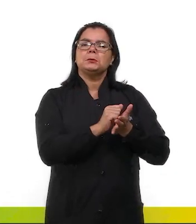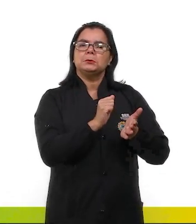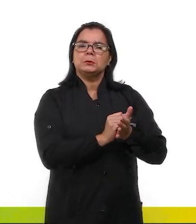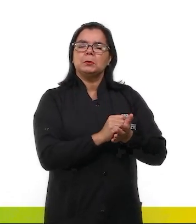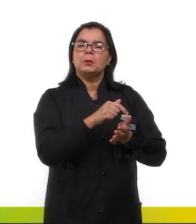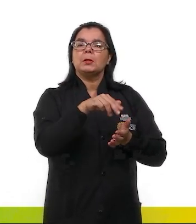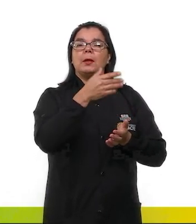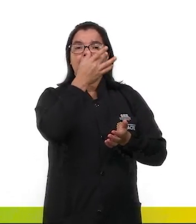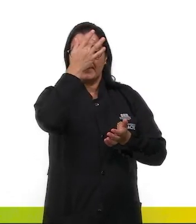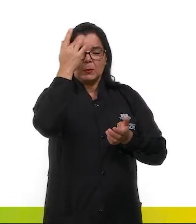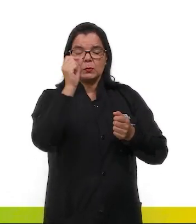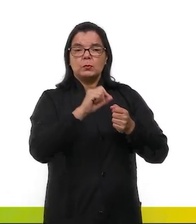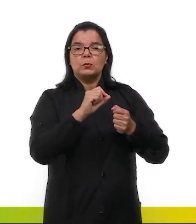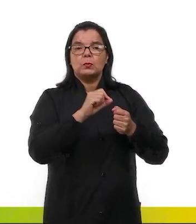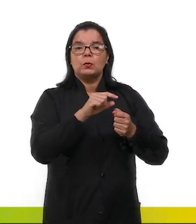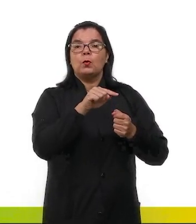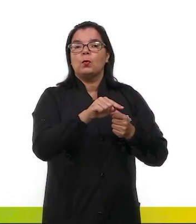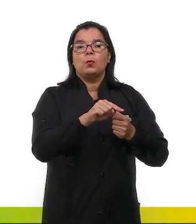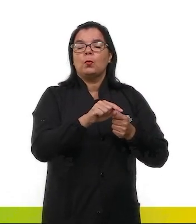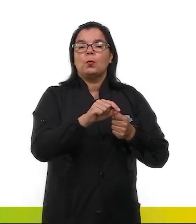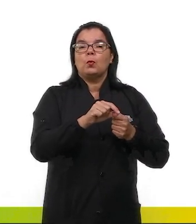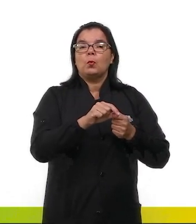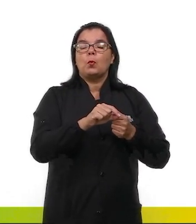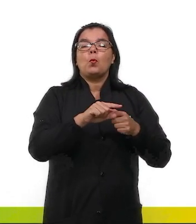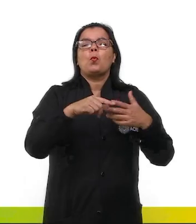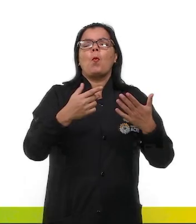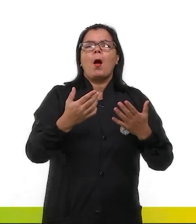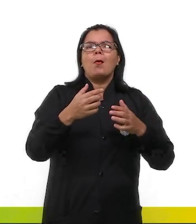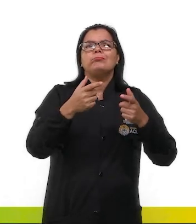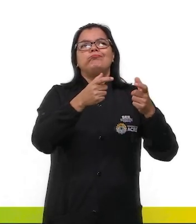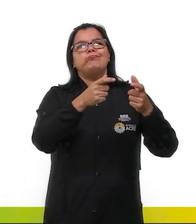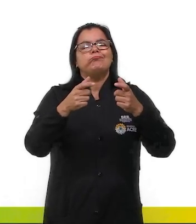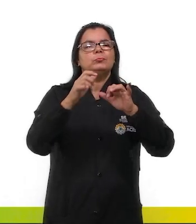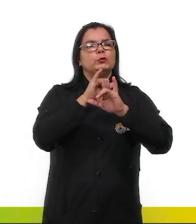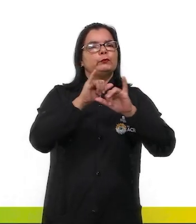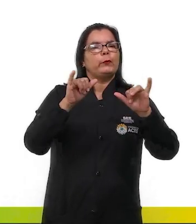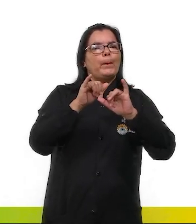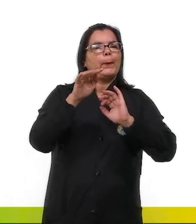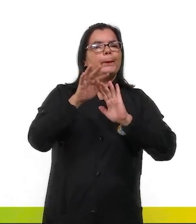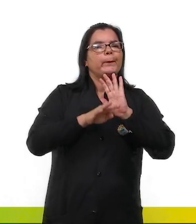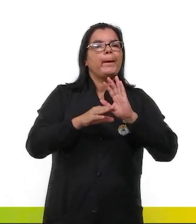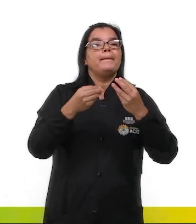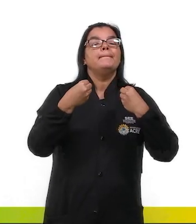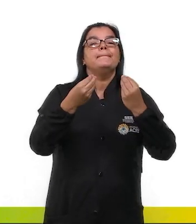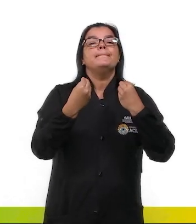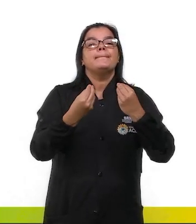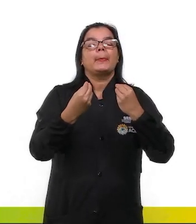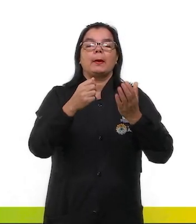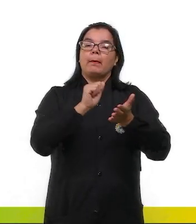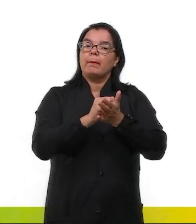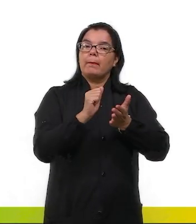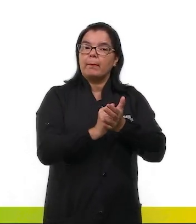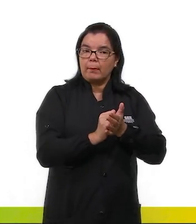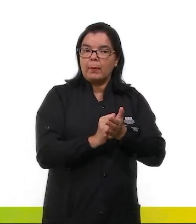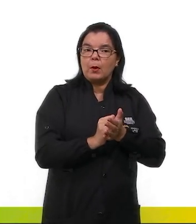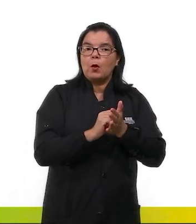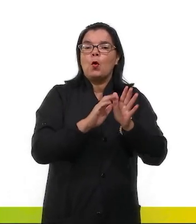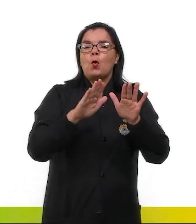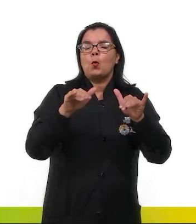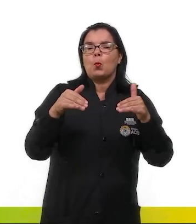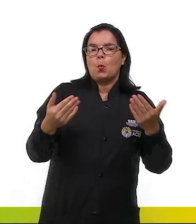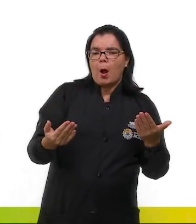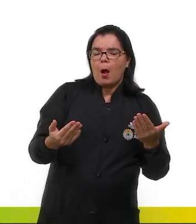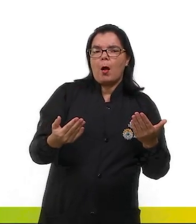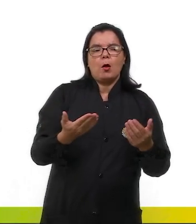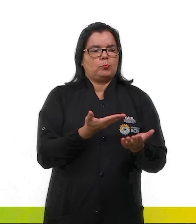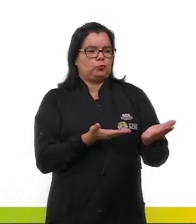é o autor, qual é o veículo que saiu essa informação ou esse texto, para quem foi escrito, qual é o público, é um